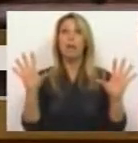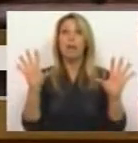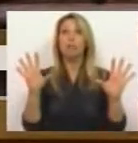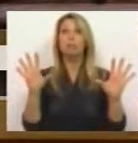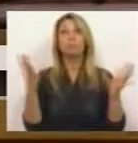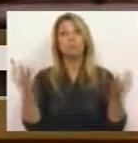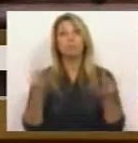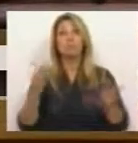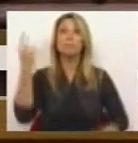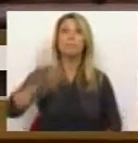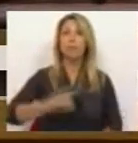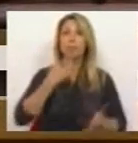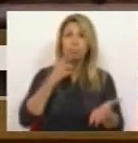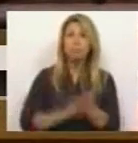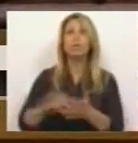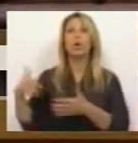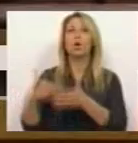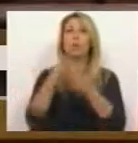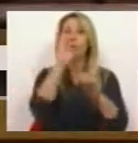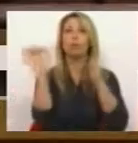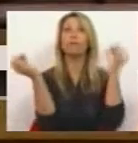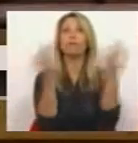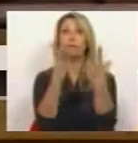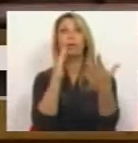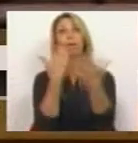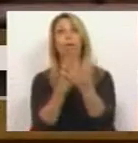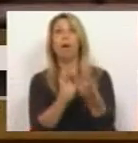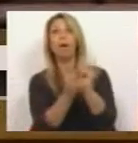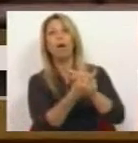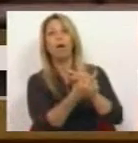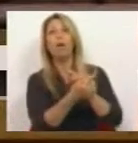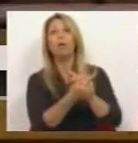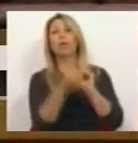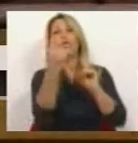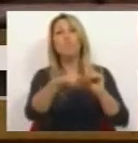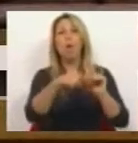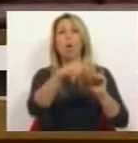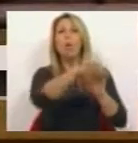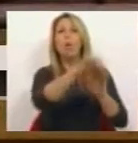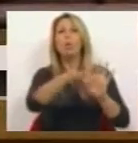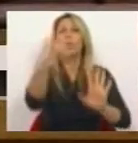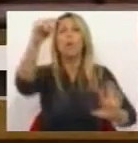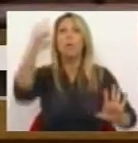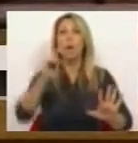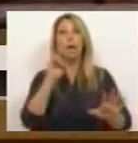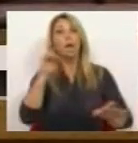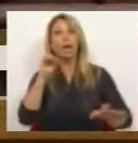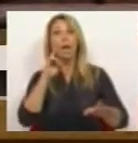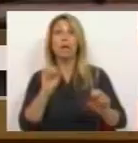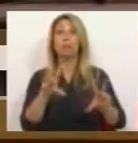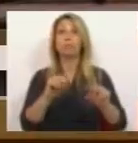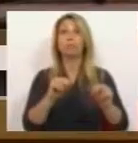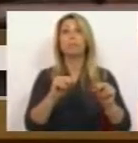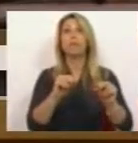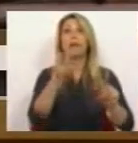se impõe um verdadeiro ordenamento florestal que consiga contrariar as extensas monoculturas, que garanta a limpeza da floresta e a plantação